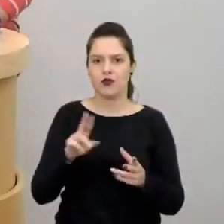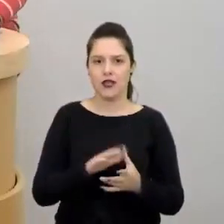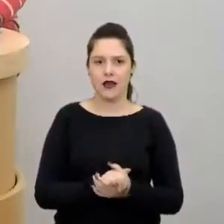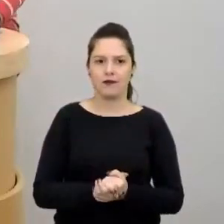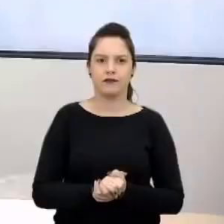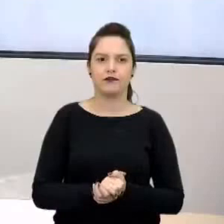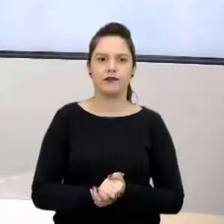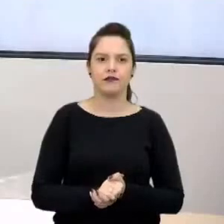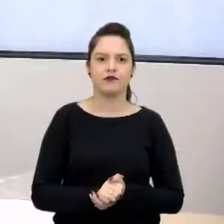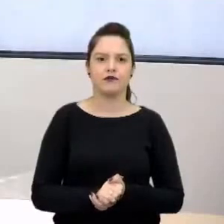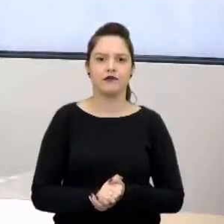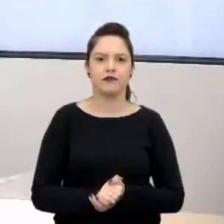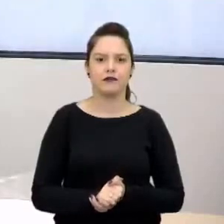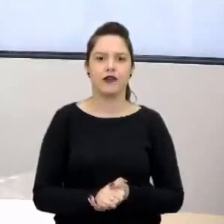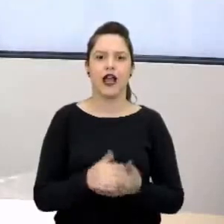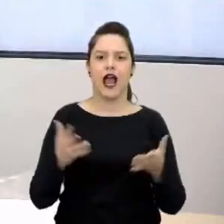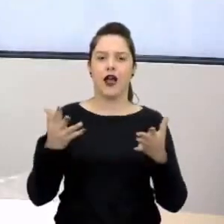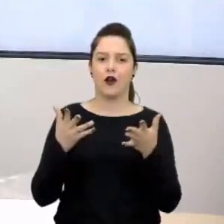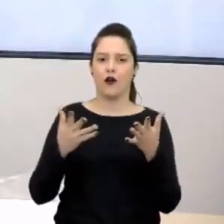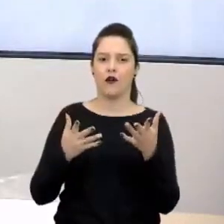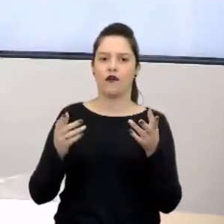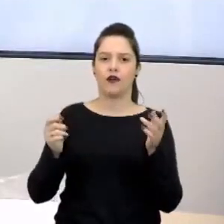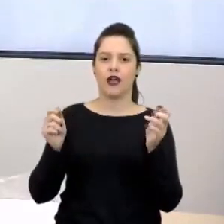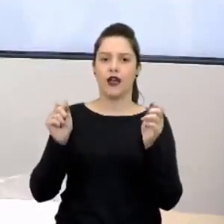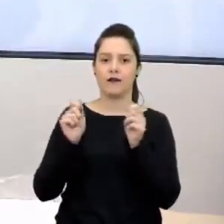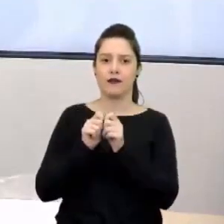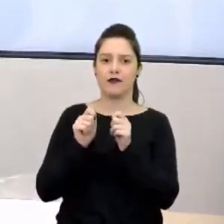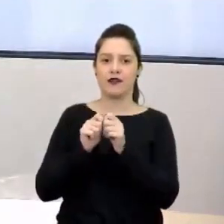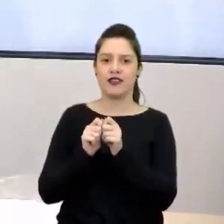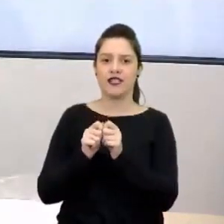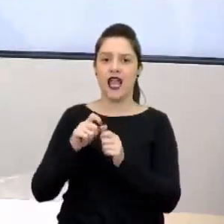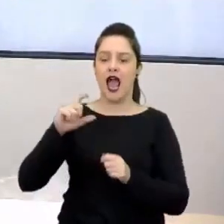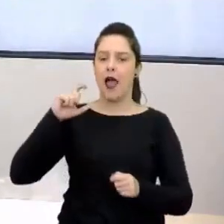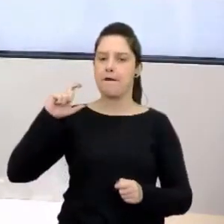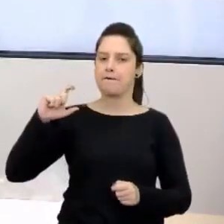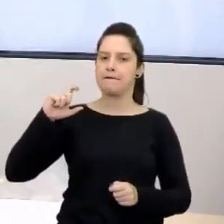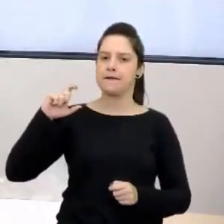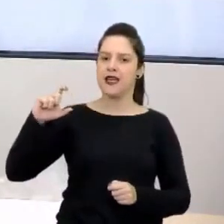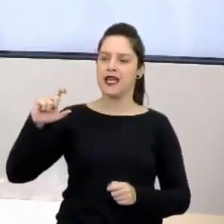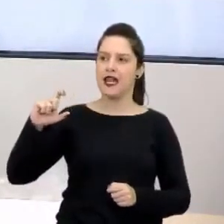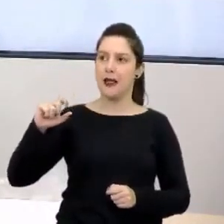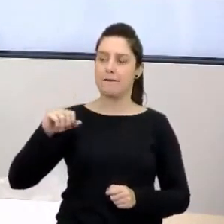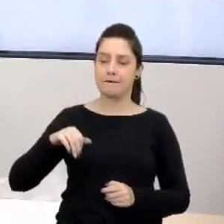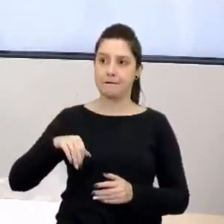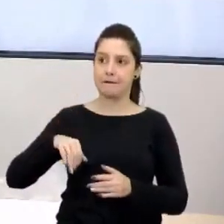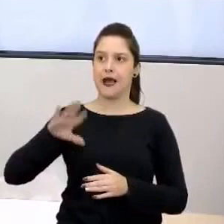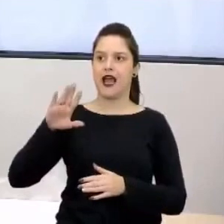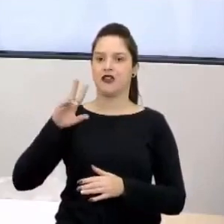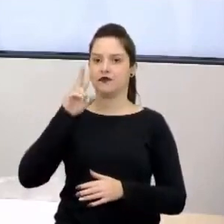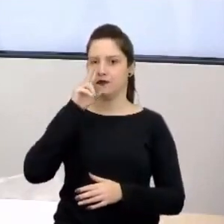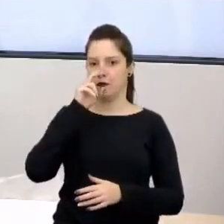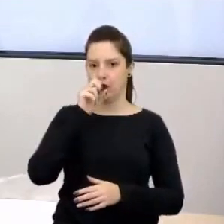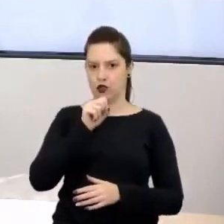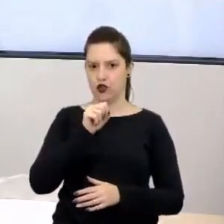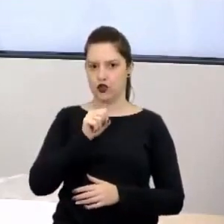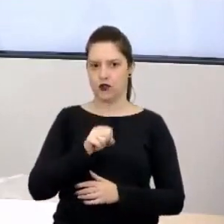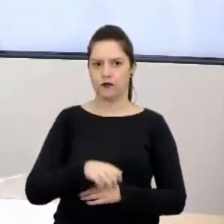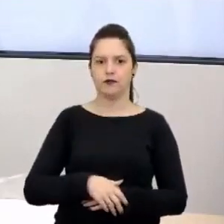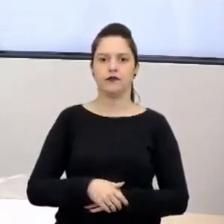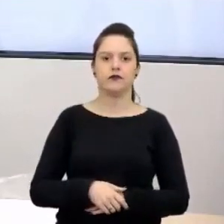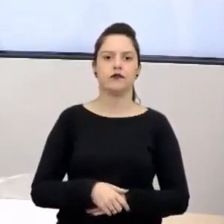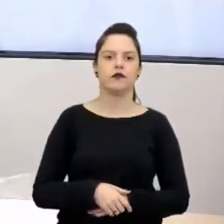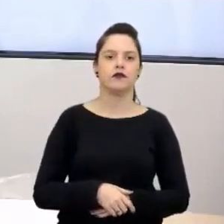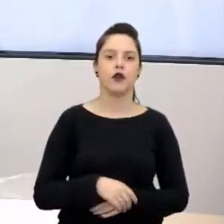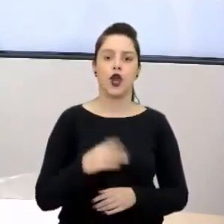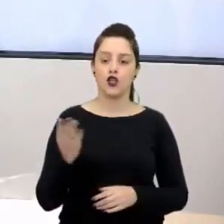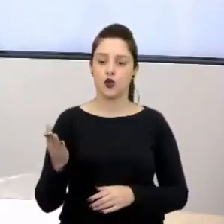baixo. E agora a gente vai fazer com a pilha, que é a que tá potente, que tá super funcionando. Então, como a gente vai fazer? De